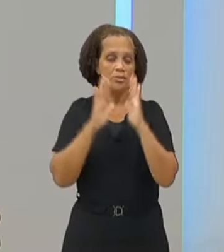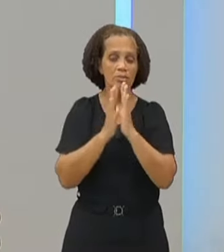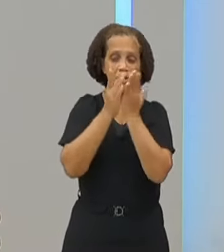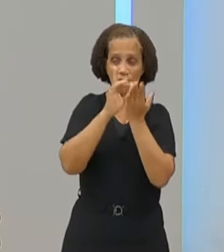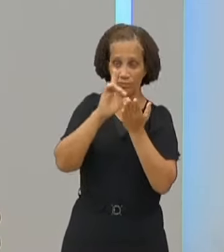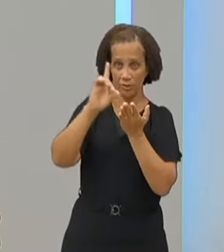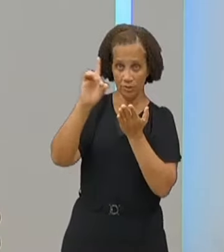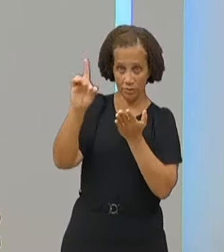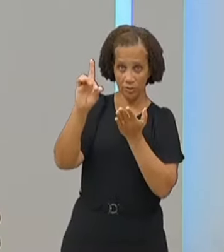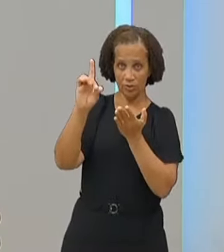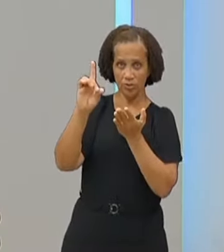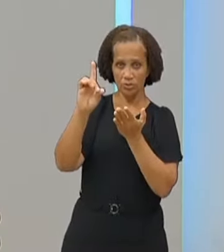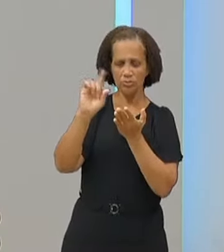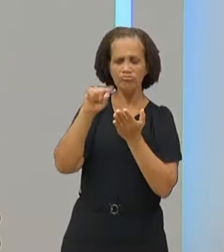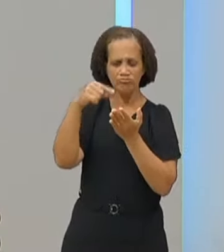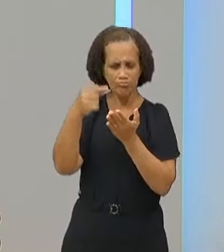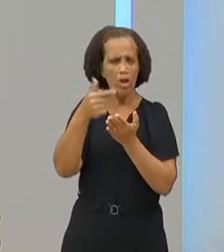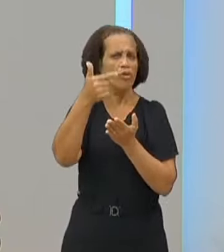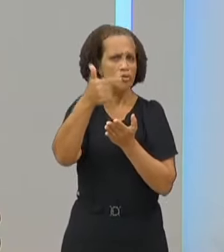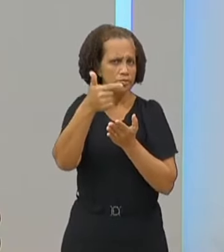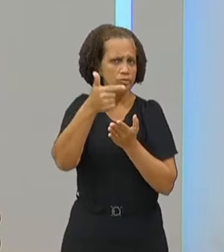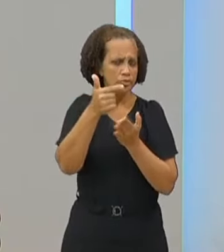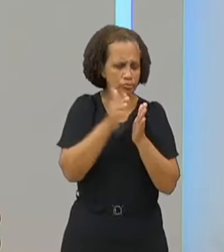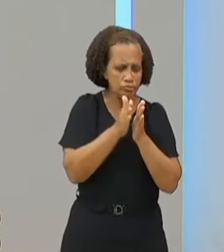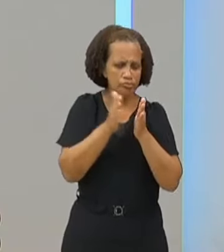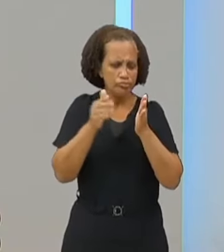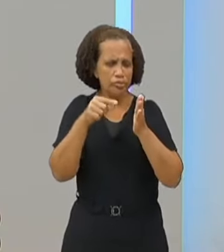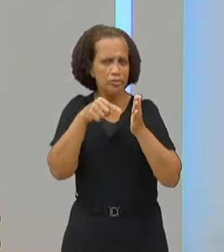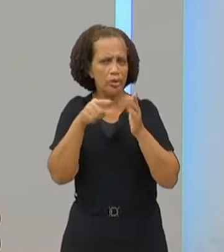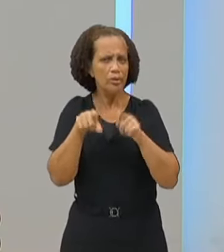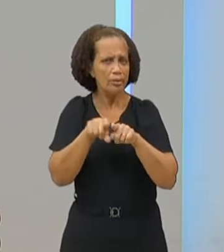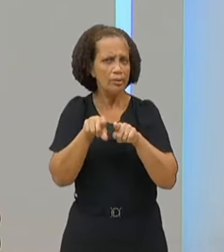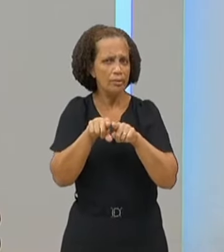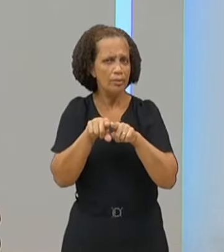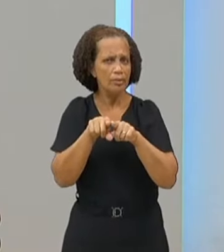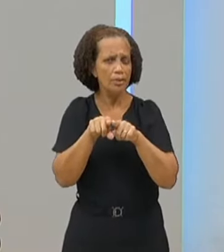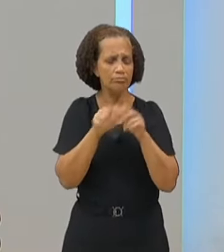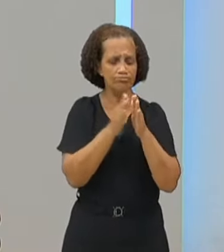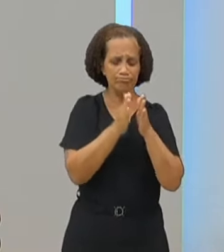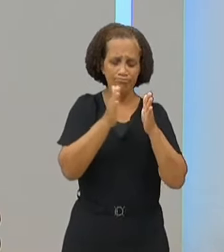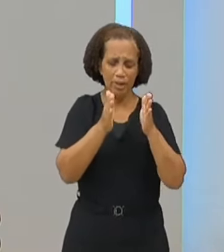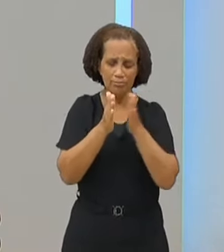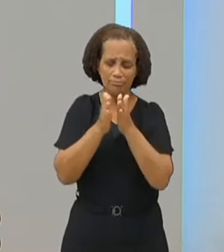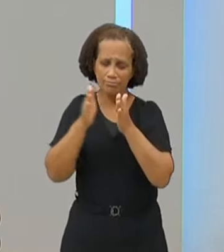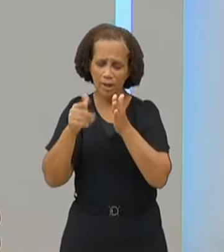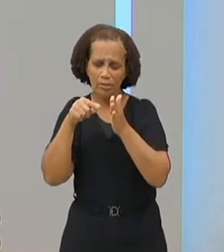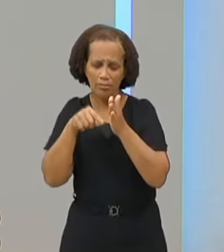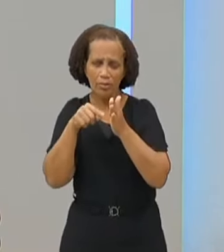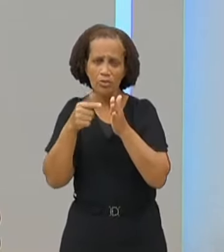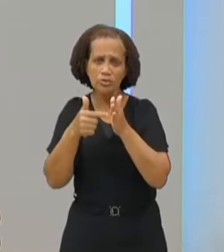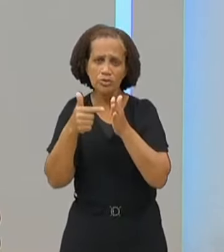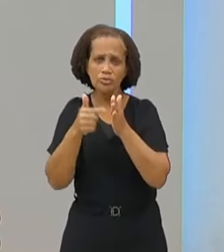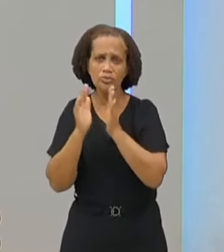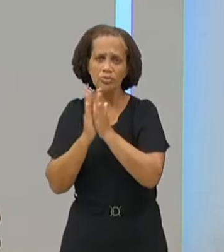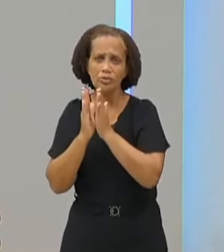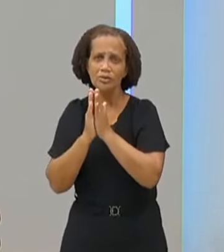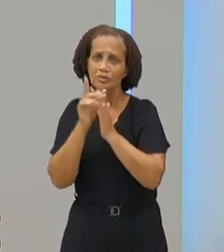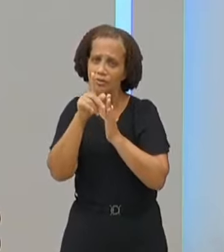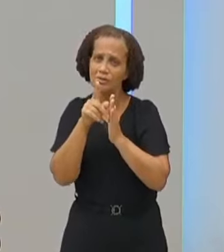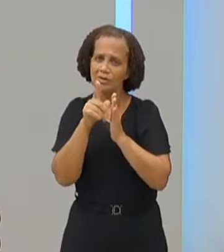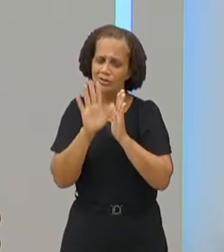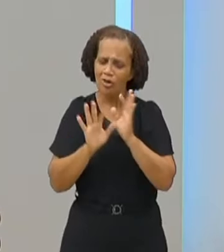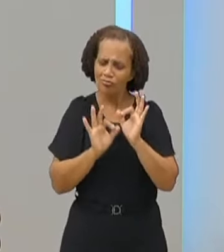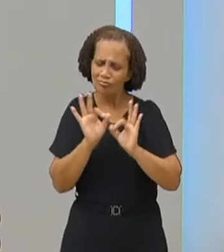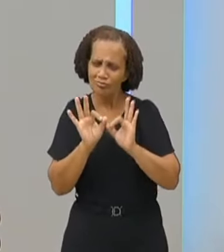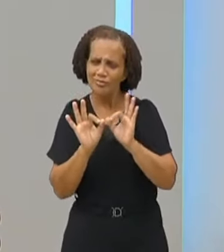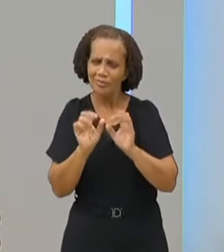juntos meditar agora, teremos o segundo momento de oração. E eu já lhe convido a se preparar para este segundo momento